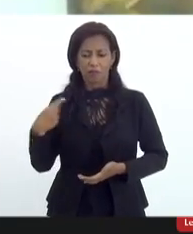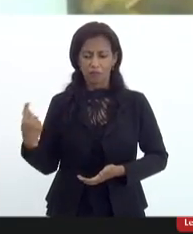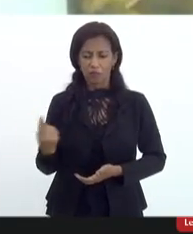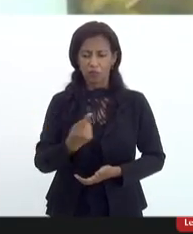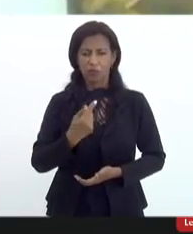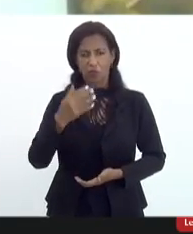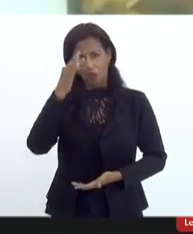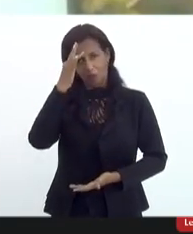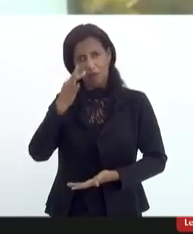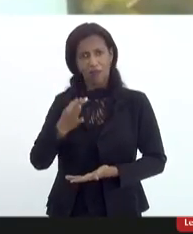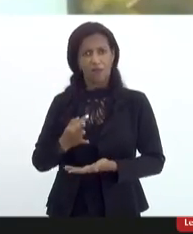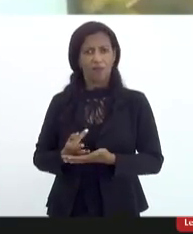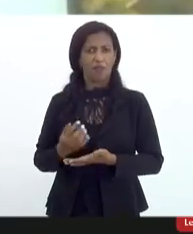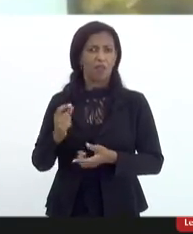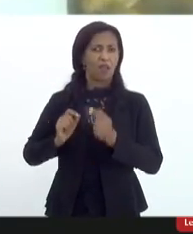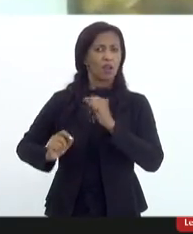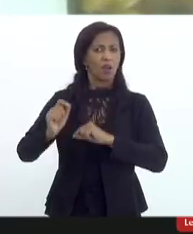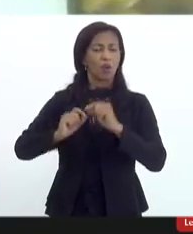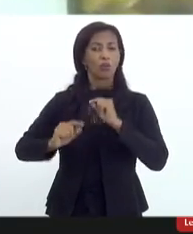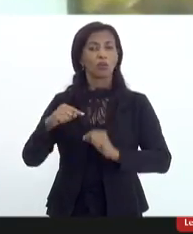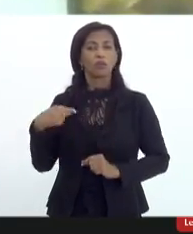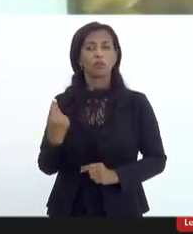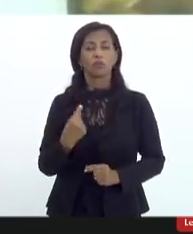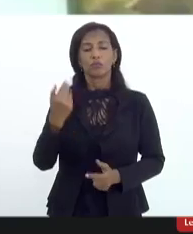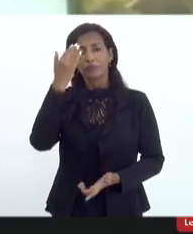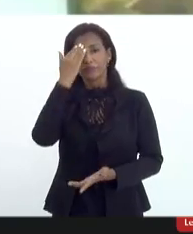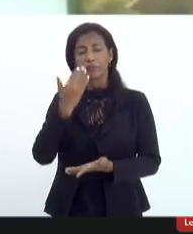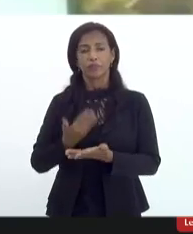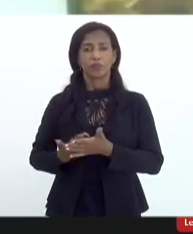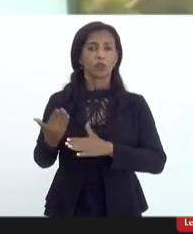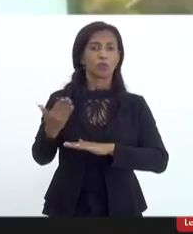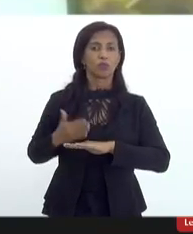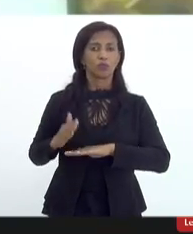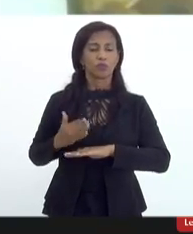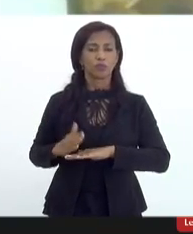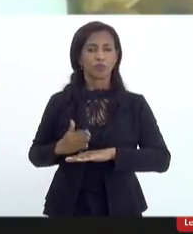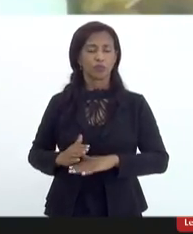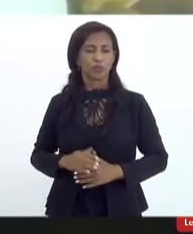crenças, àquilo que nós acreditamos e o que nós praticamos.